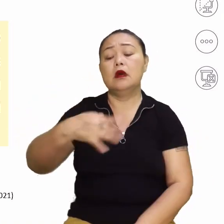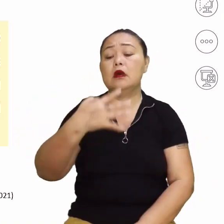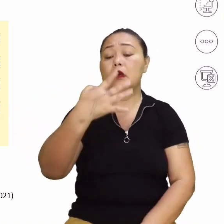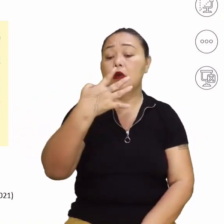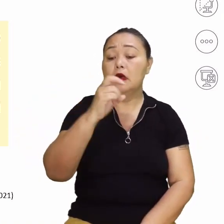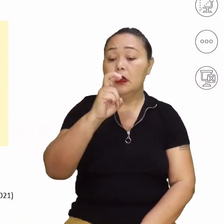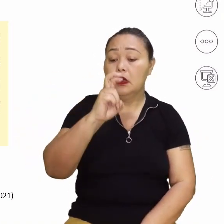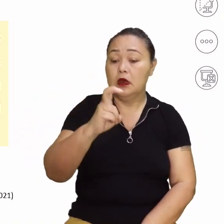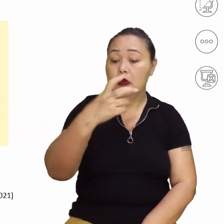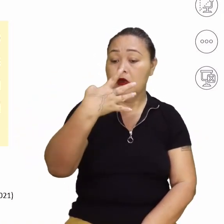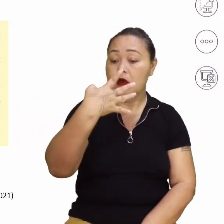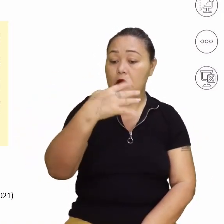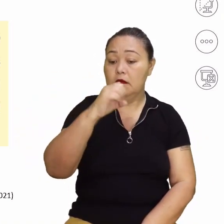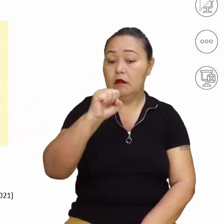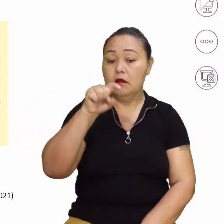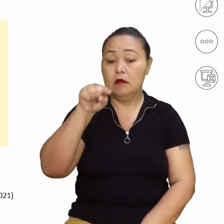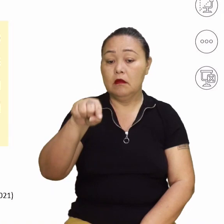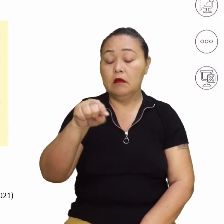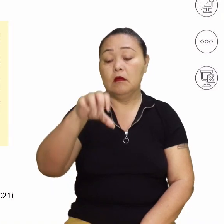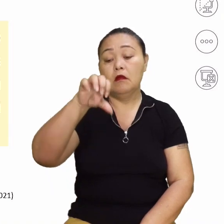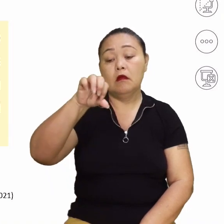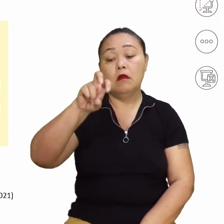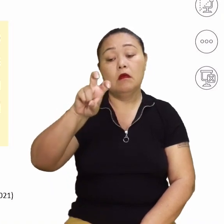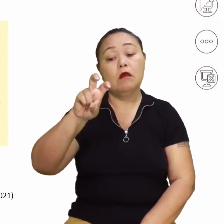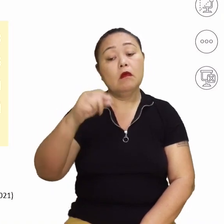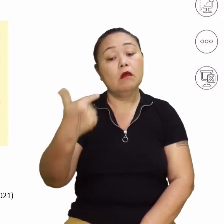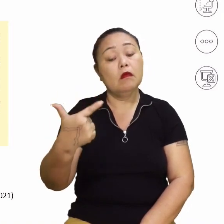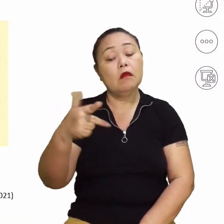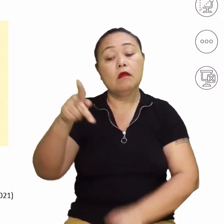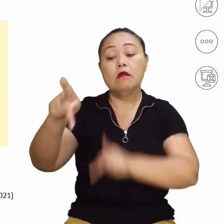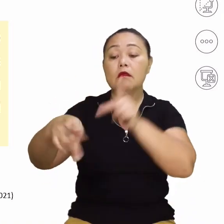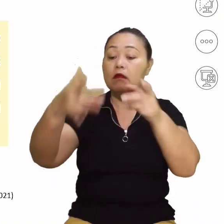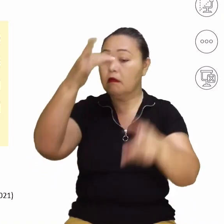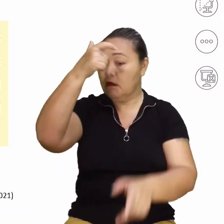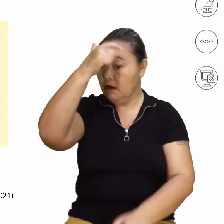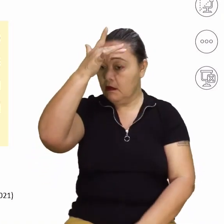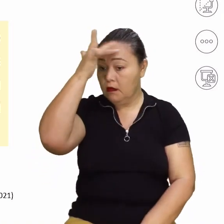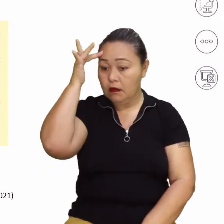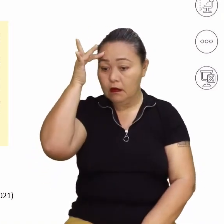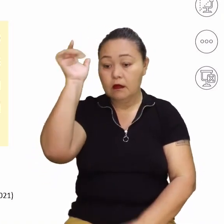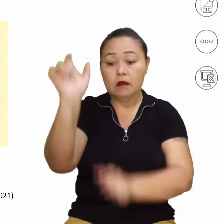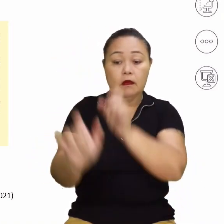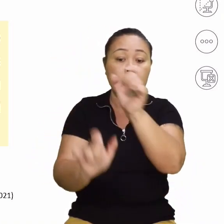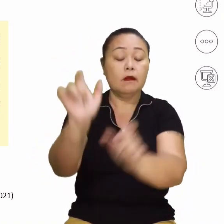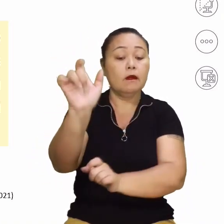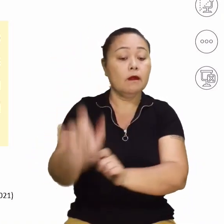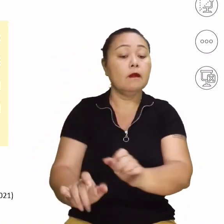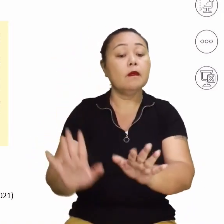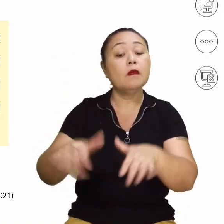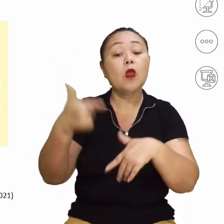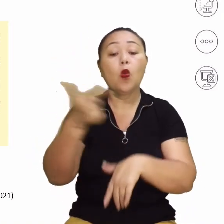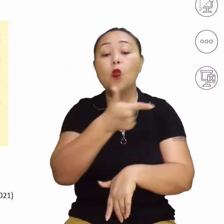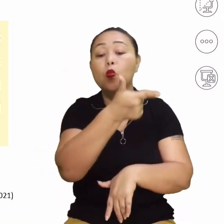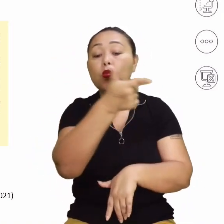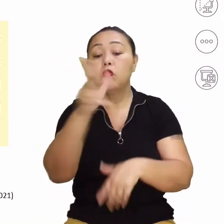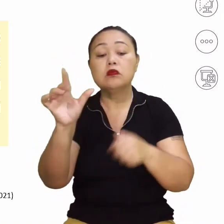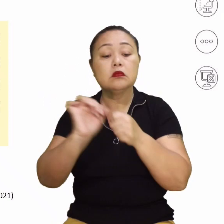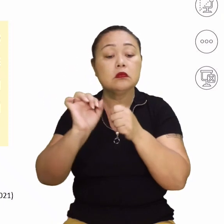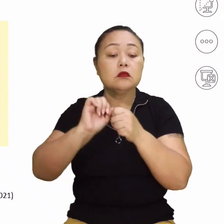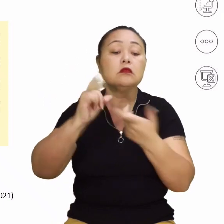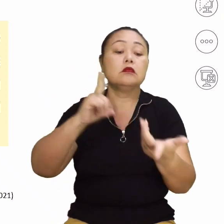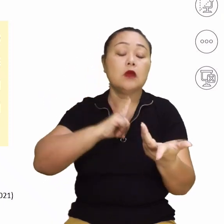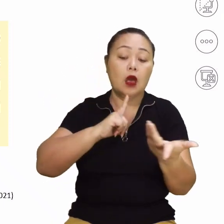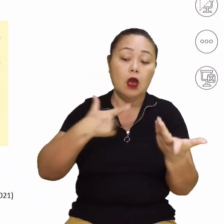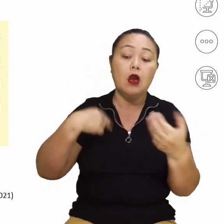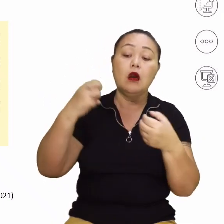1952 habitantes E aí as outras cidades com grande concentração populacional são